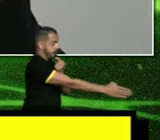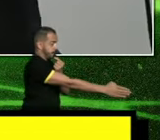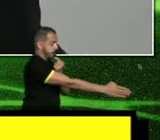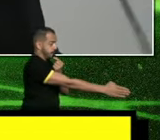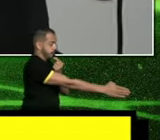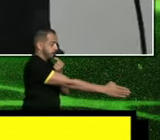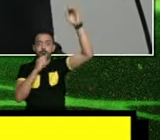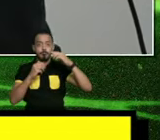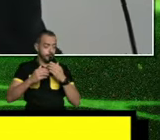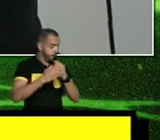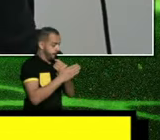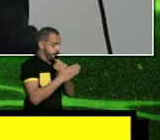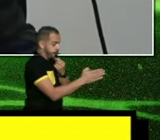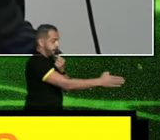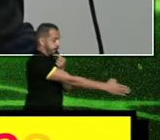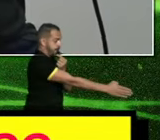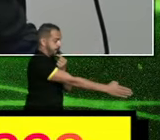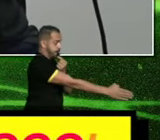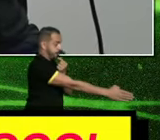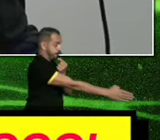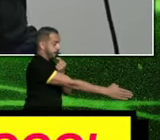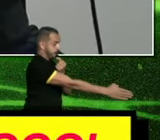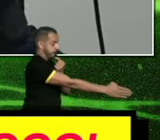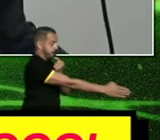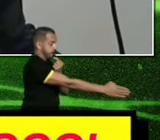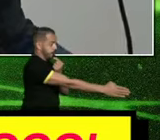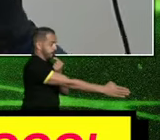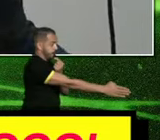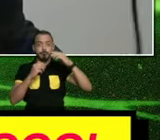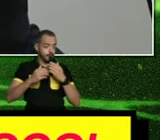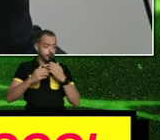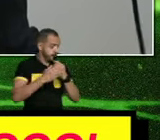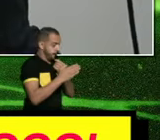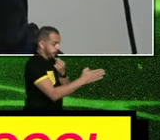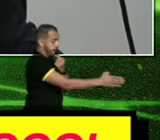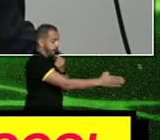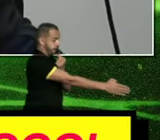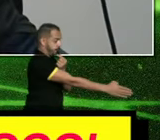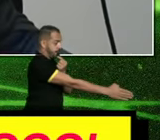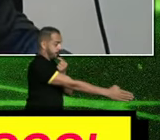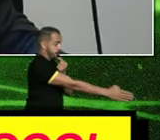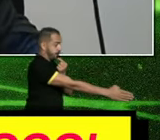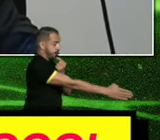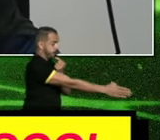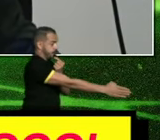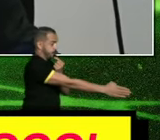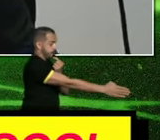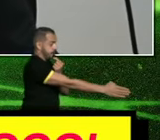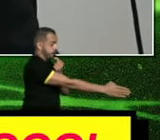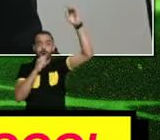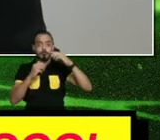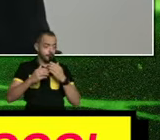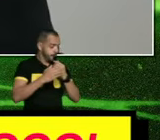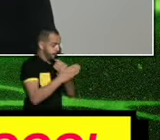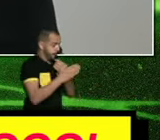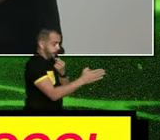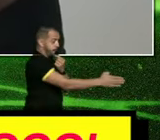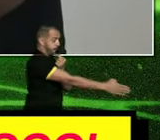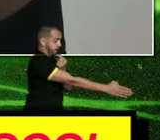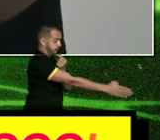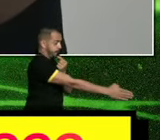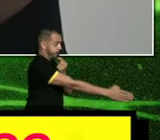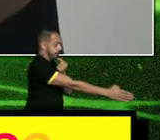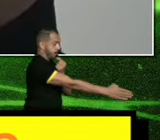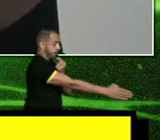cruz cruzarão cabuloso de Neno de Neno é capitão de Neno o cruzamento na grande área